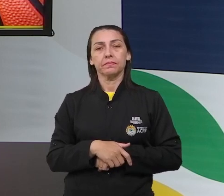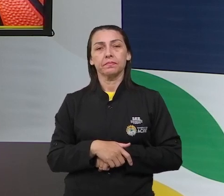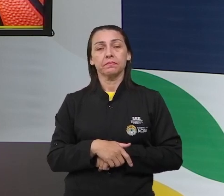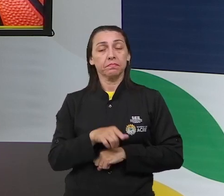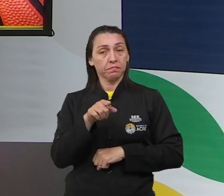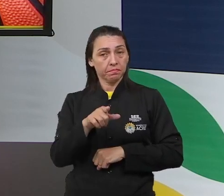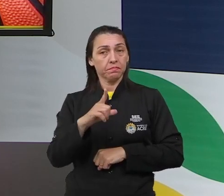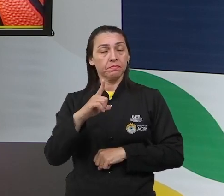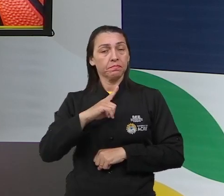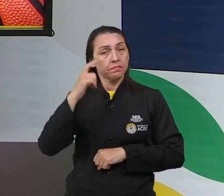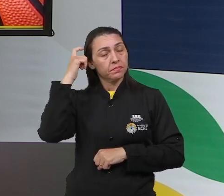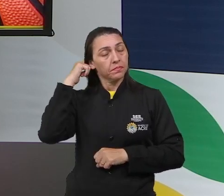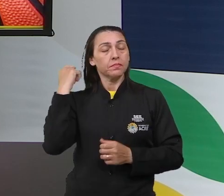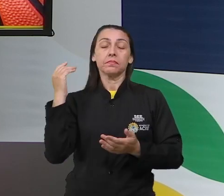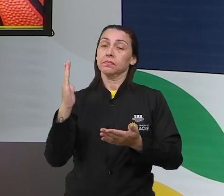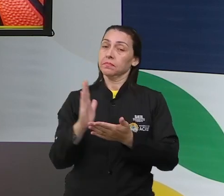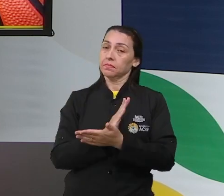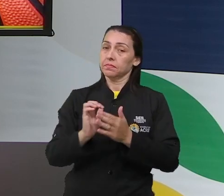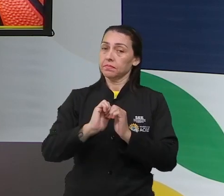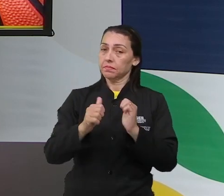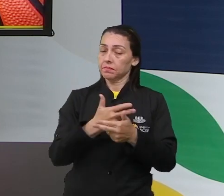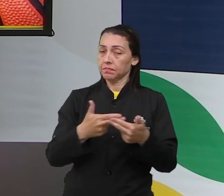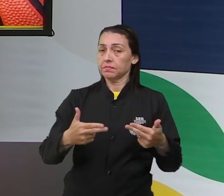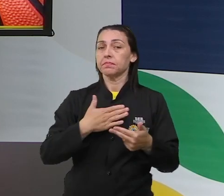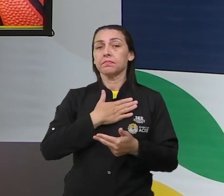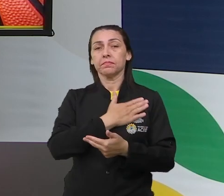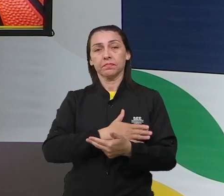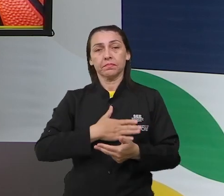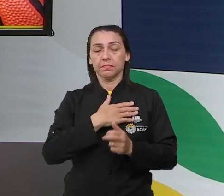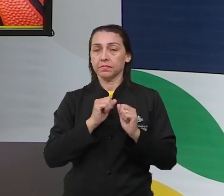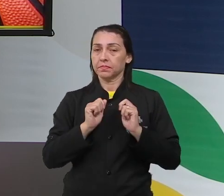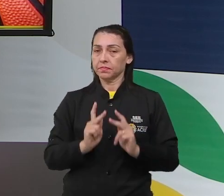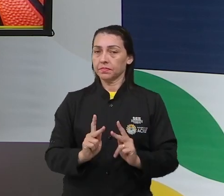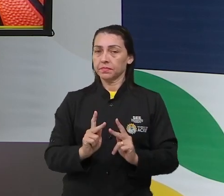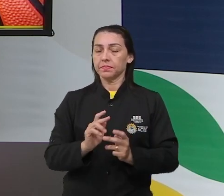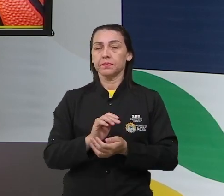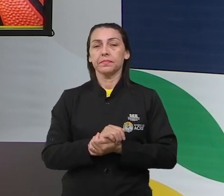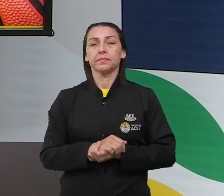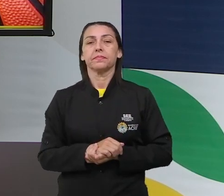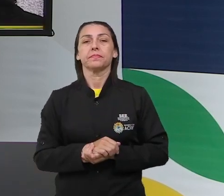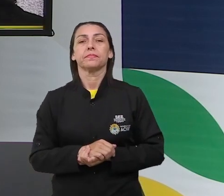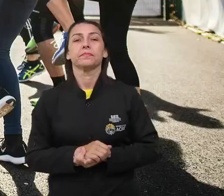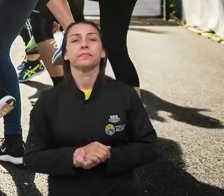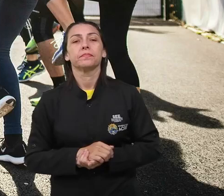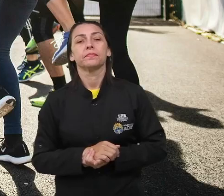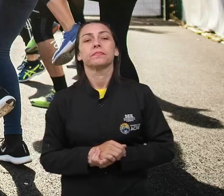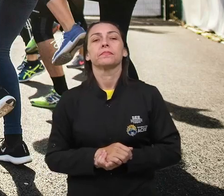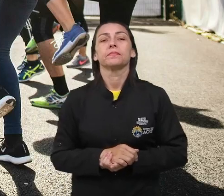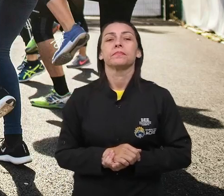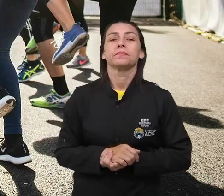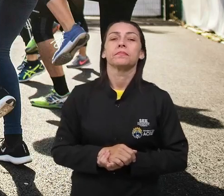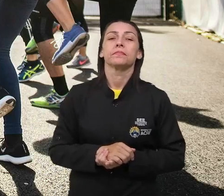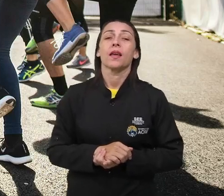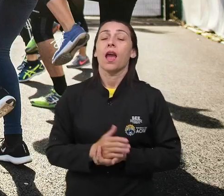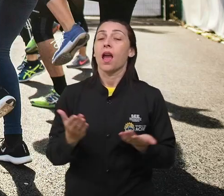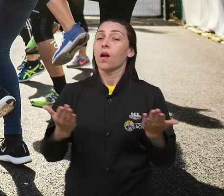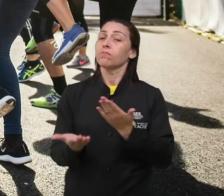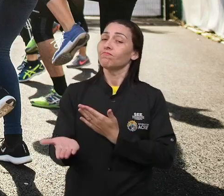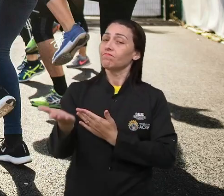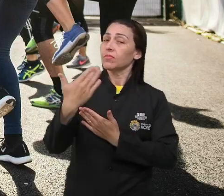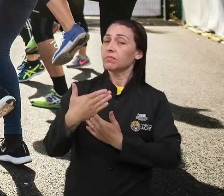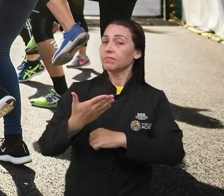você deve ter algum tipo de esporte que você gosta. Tudo bem? Agora,